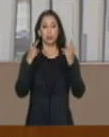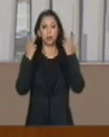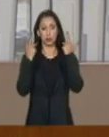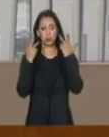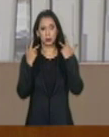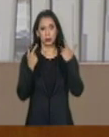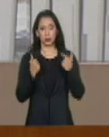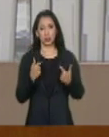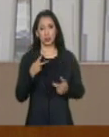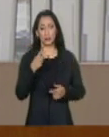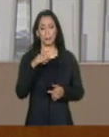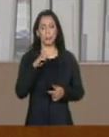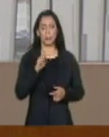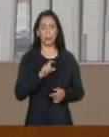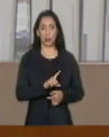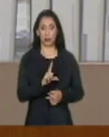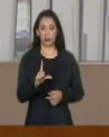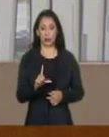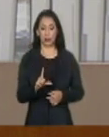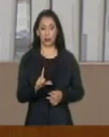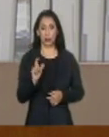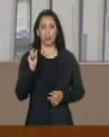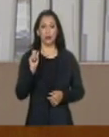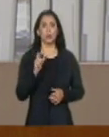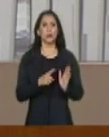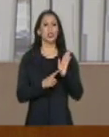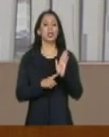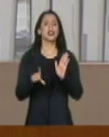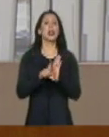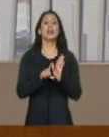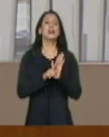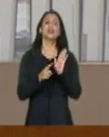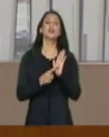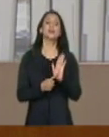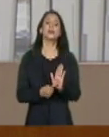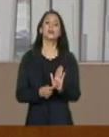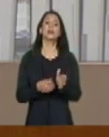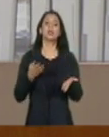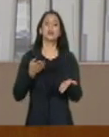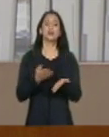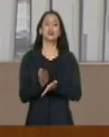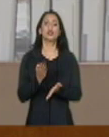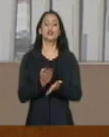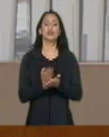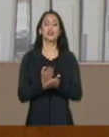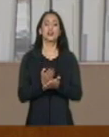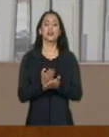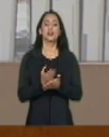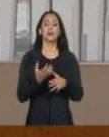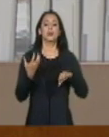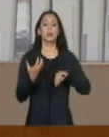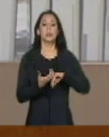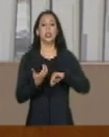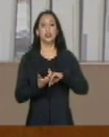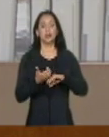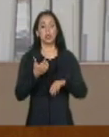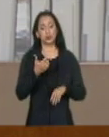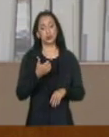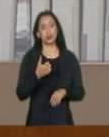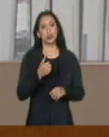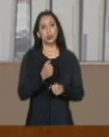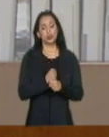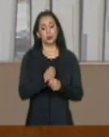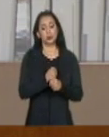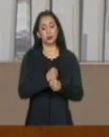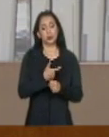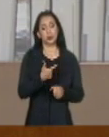processual penal, o que, que diz a lei aprovada pelo Parlamento em 2011? Que tem que aguardar o trânsito em